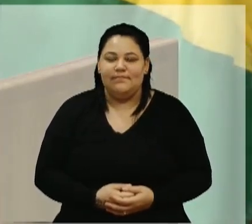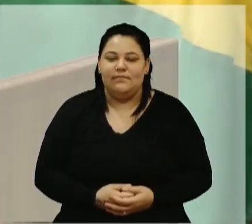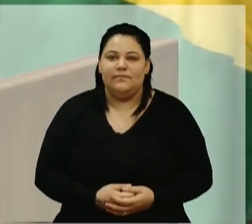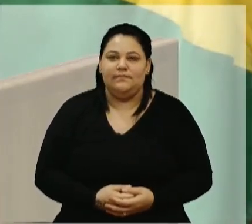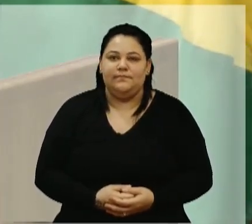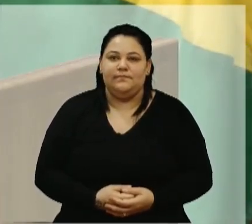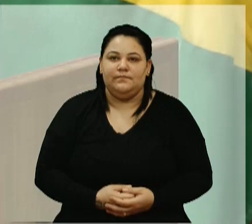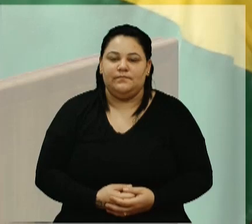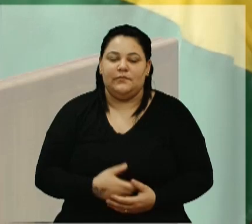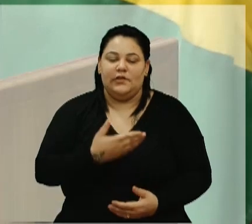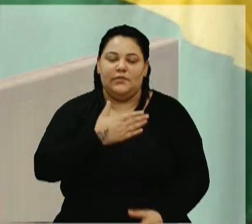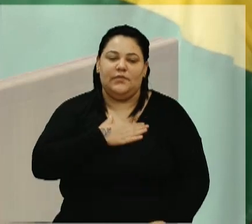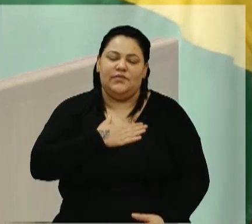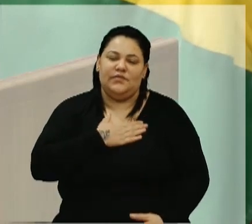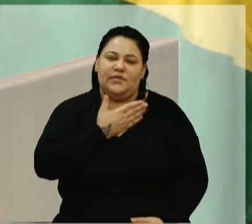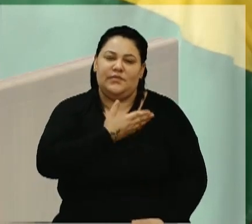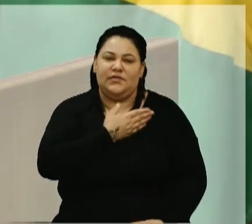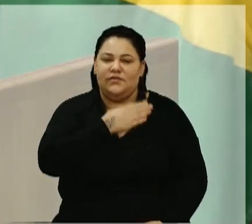meu amigo Bressan,